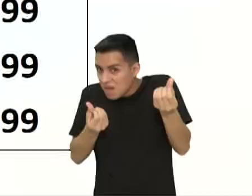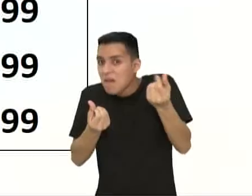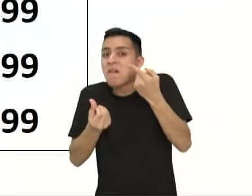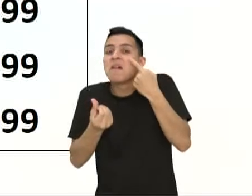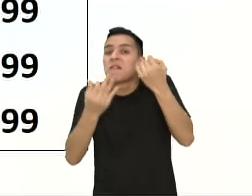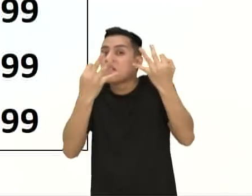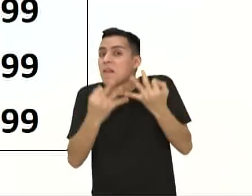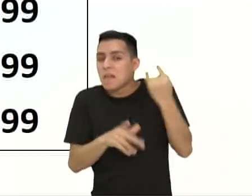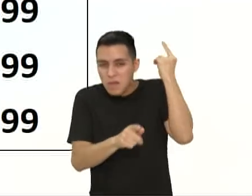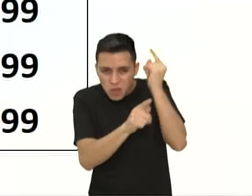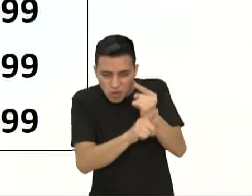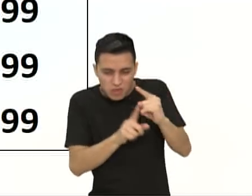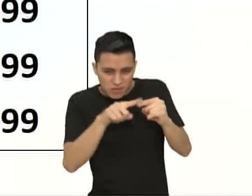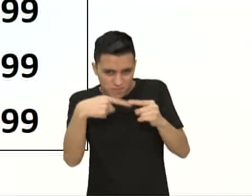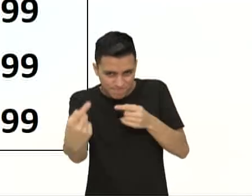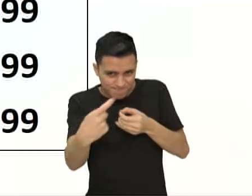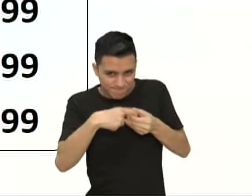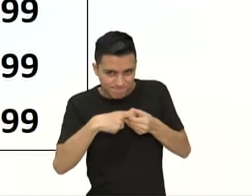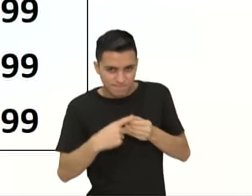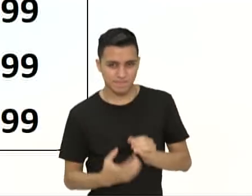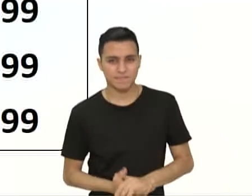ver se você encontra. E daqui a pouco eu volto.